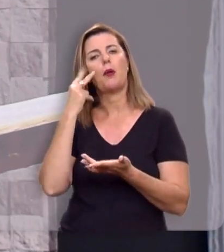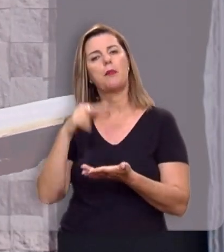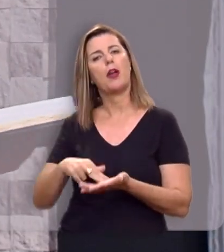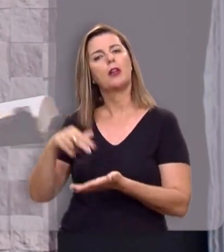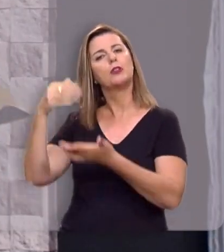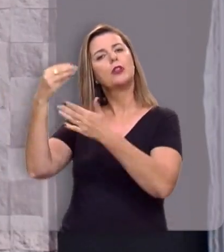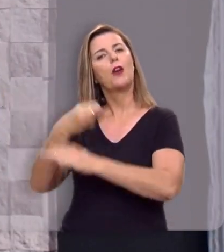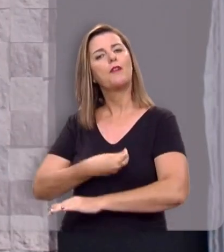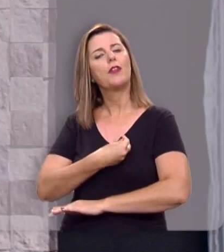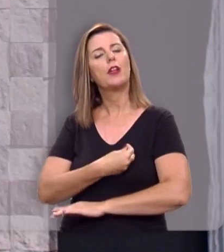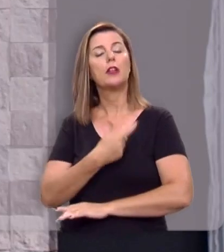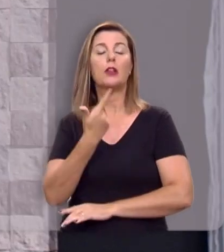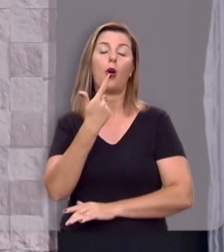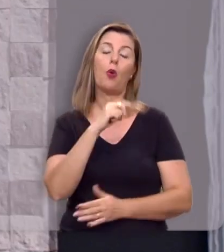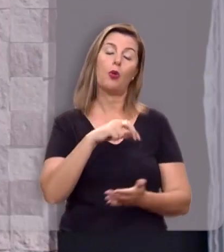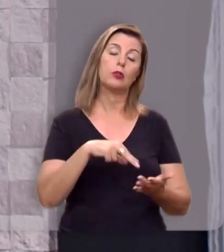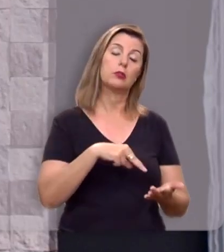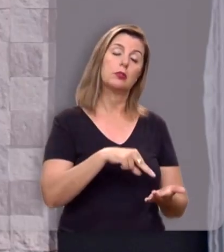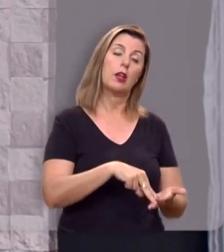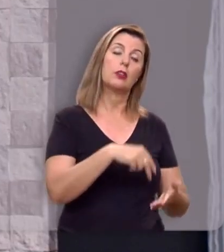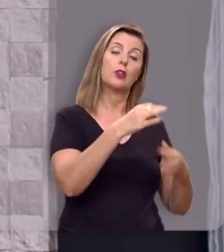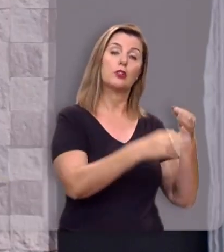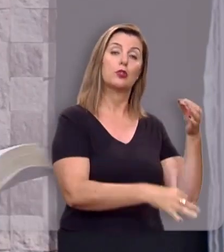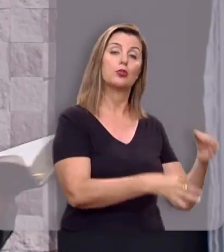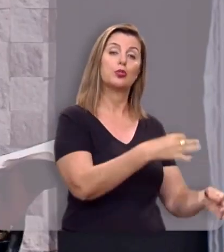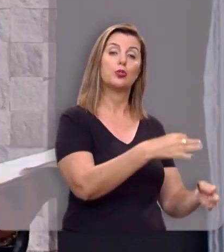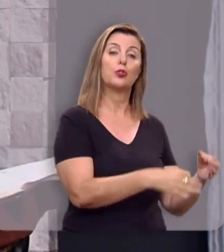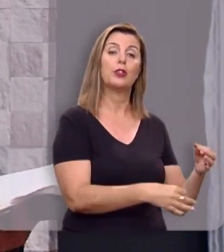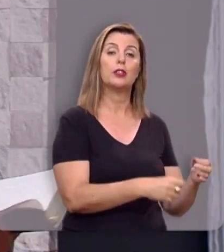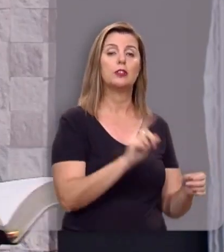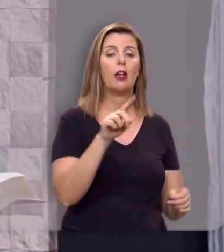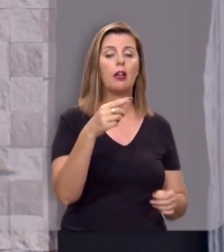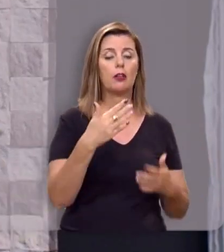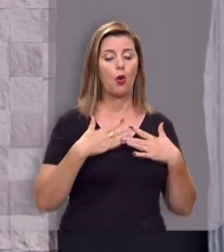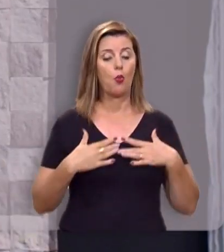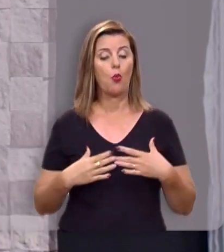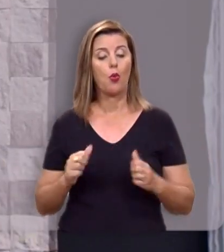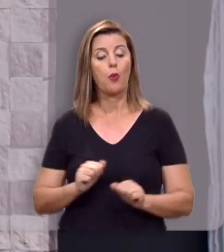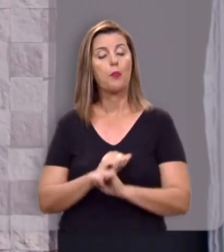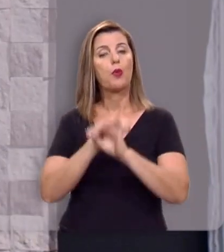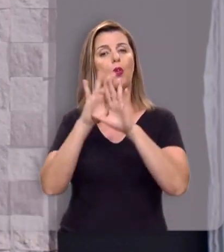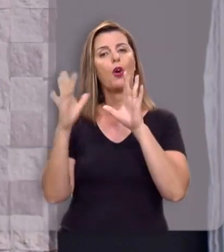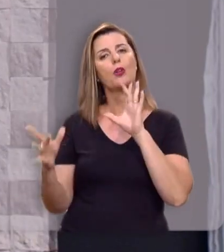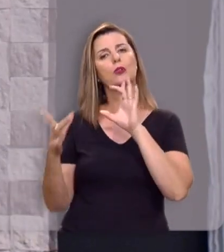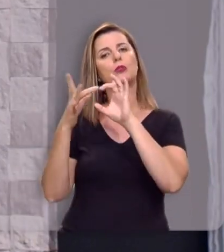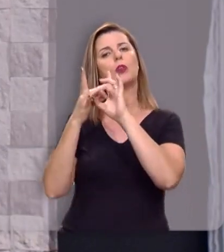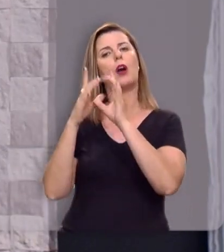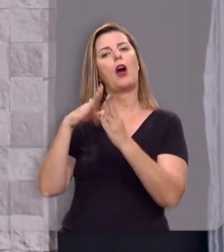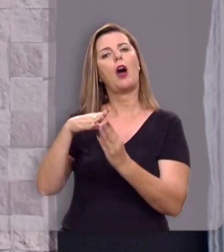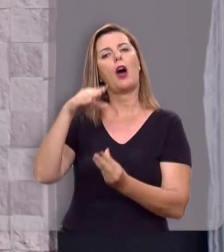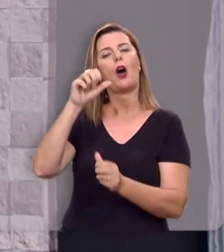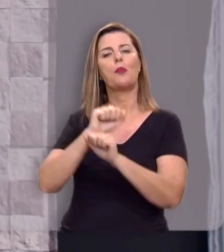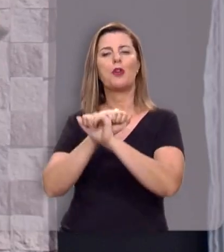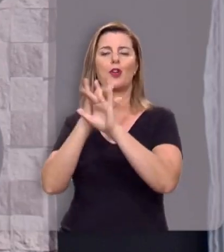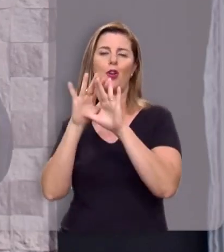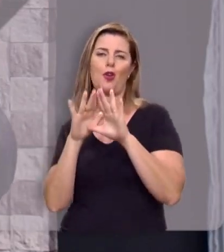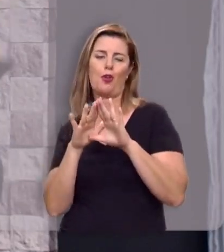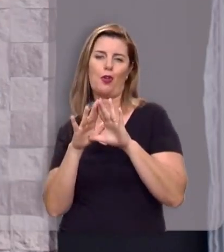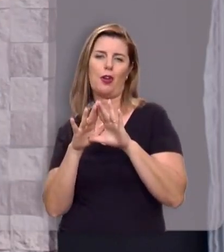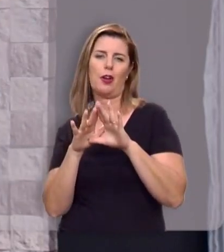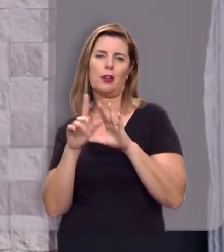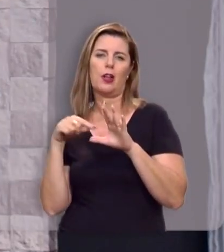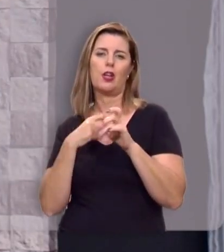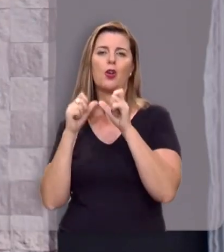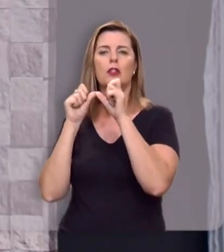ressurreição da vida, outros para a ressurreição do juízo. E então aquele corpo glorificado se une à alma glorificada e assim